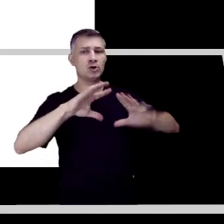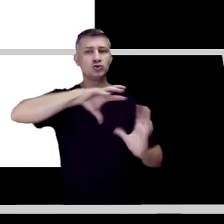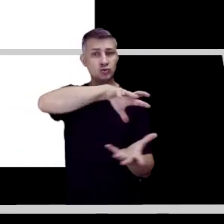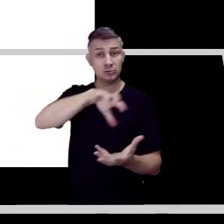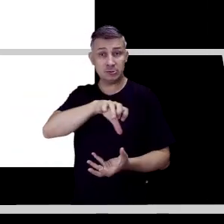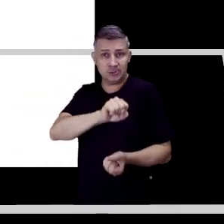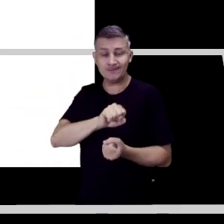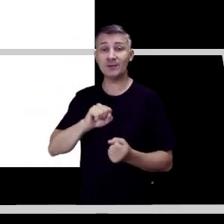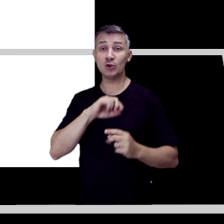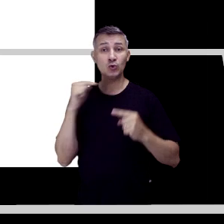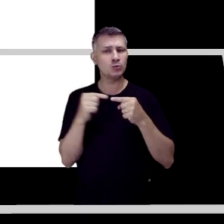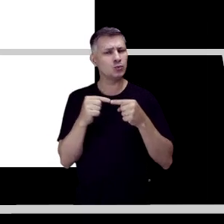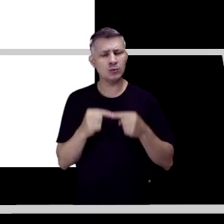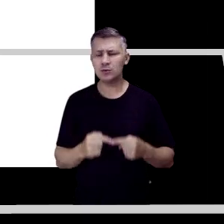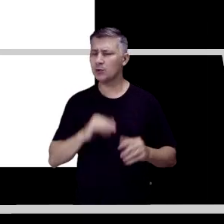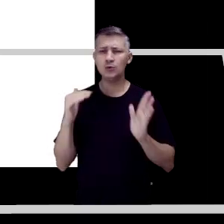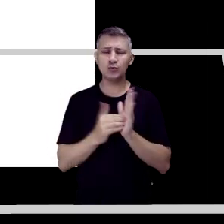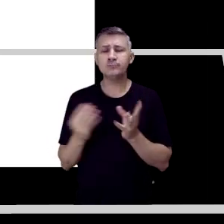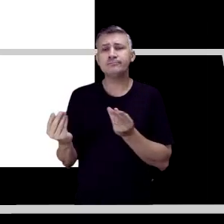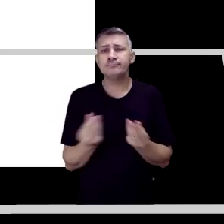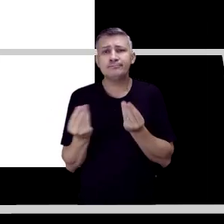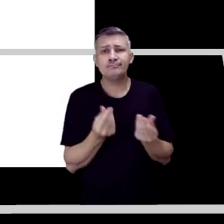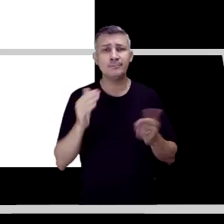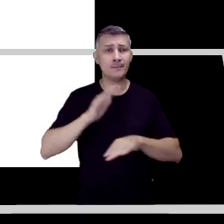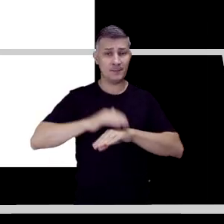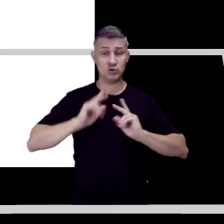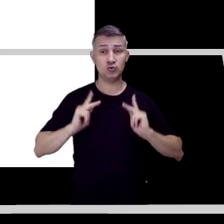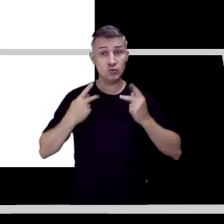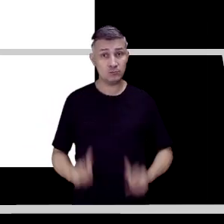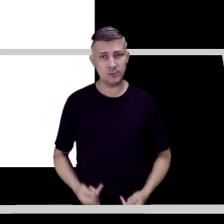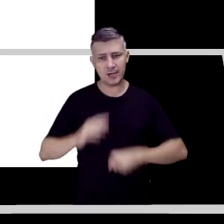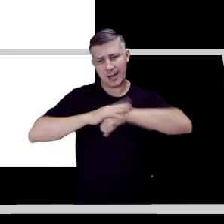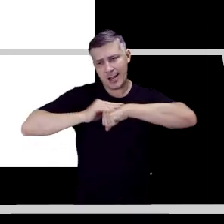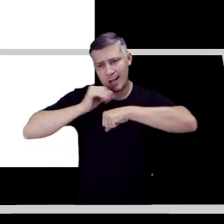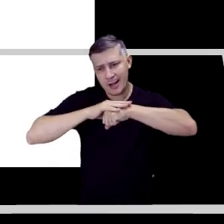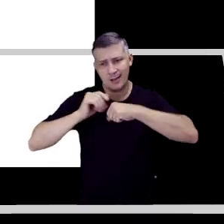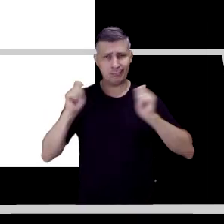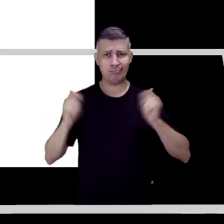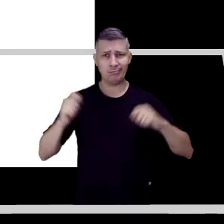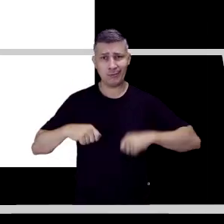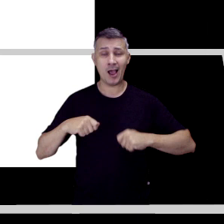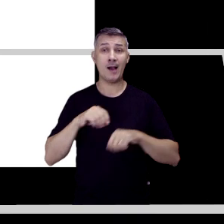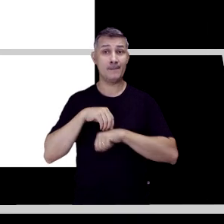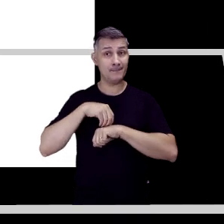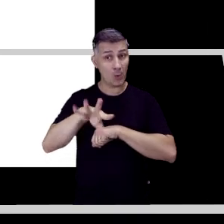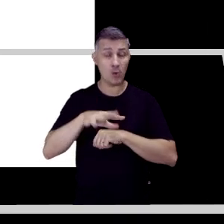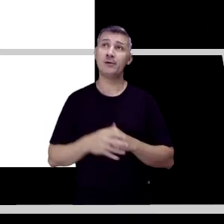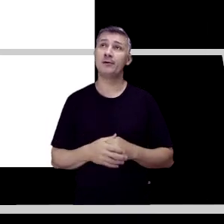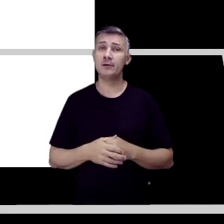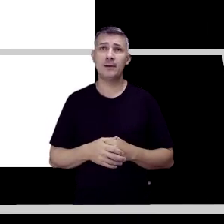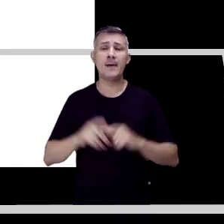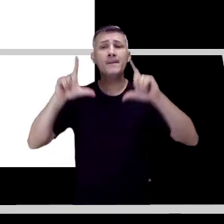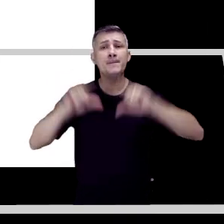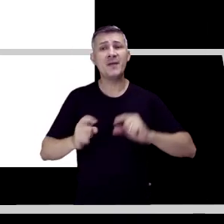a sustentabilidade. Então é uma forma mais, digamos, sensível, um pouco mais humana, carinhosa até, ou